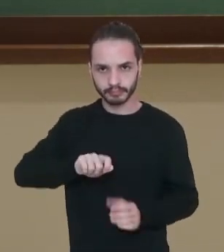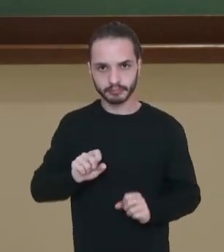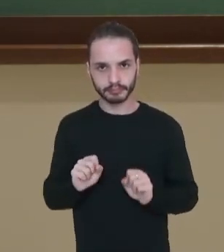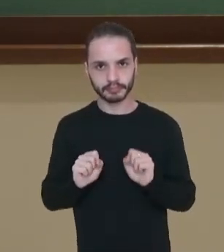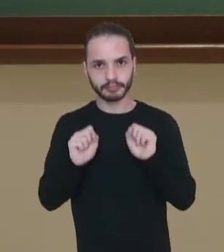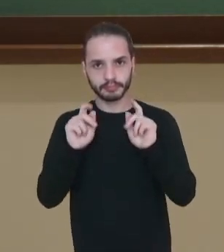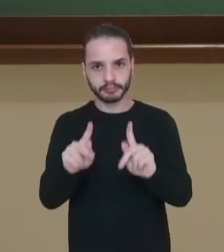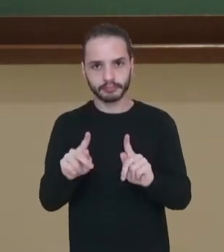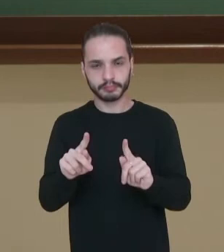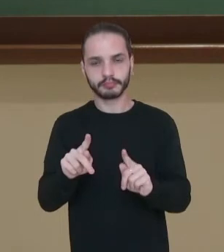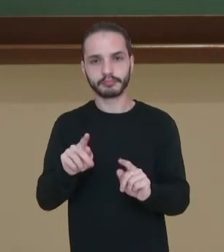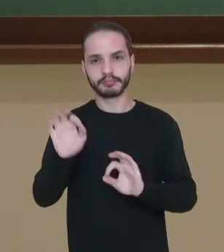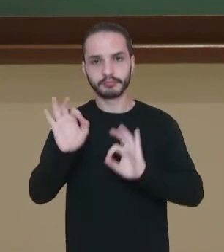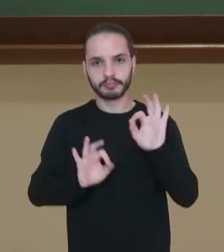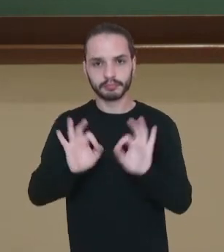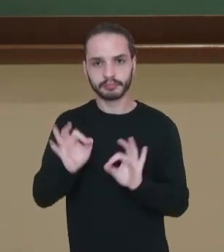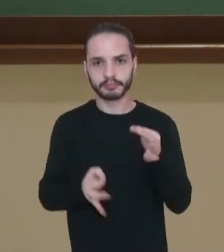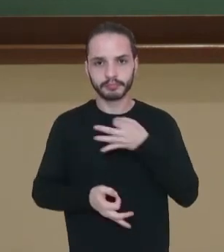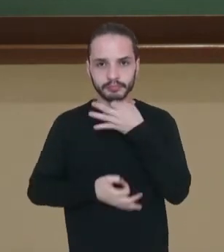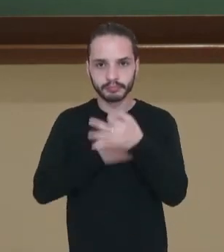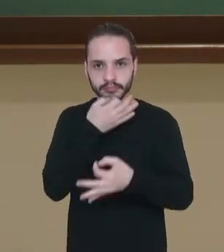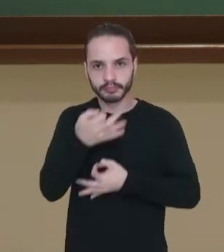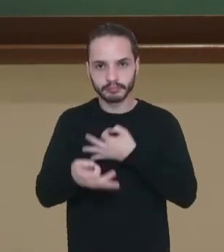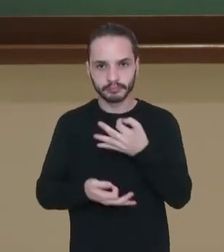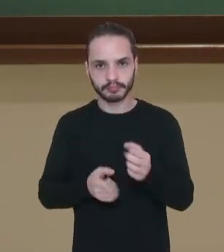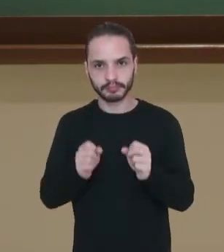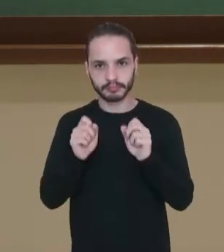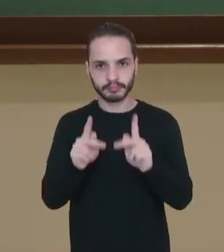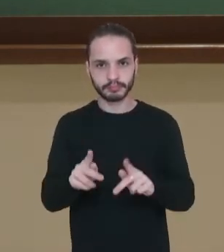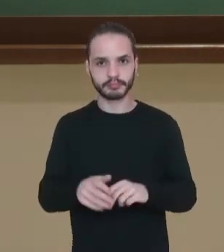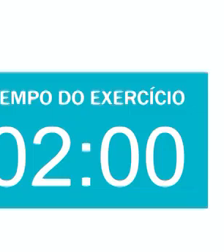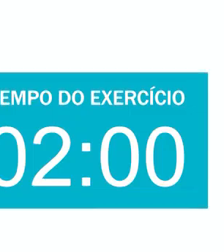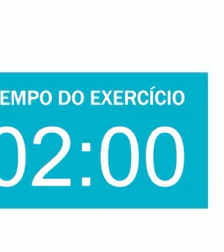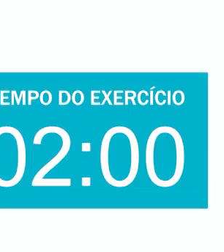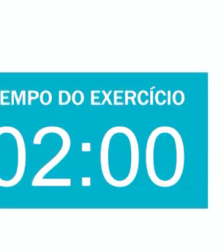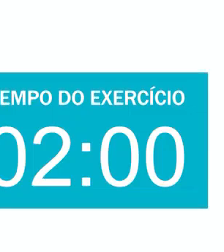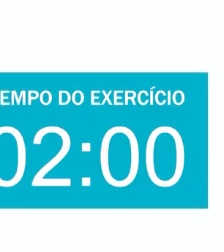lá construir os argumentos para defender aí o nosso ponto de vista, ok?